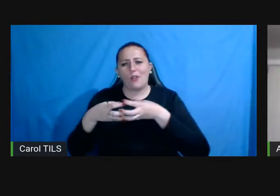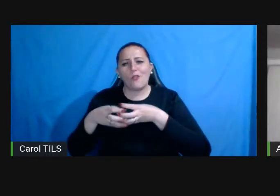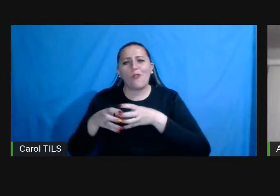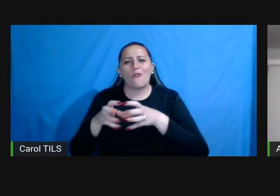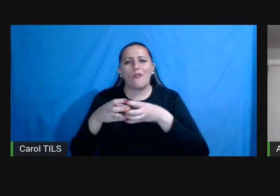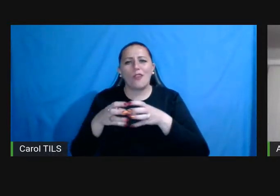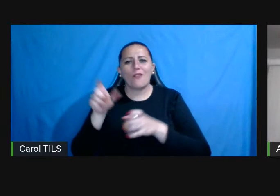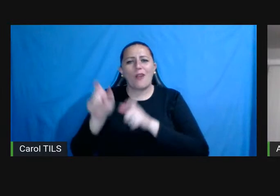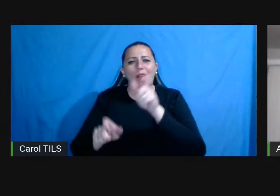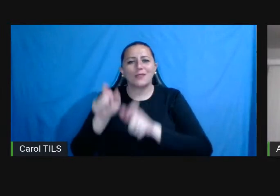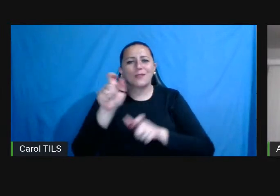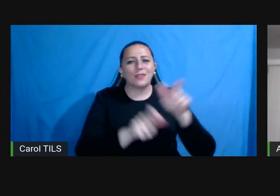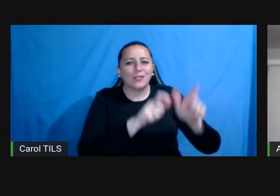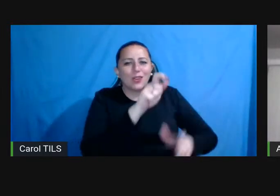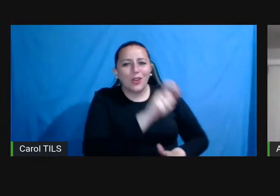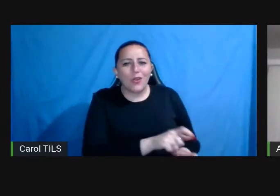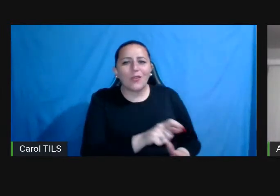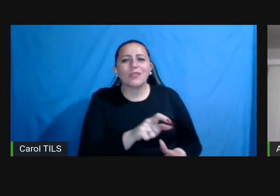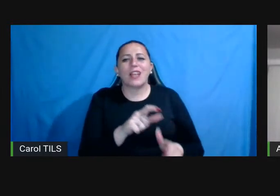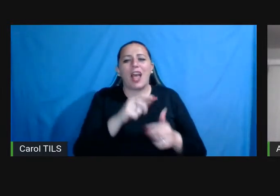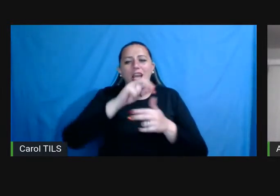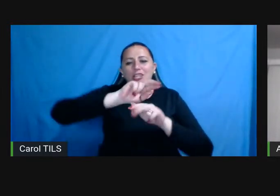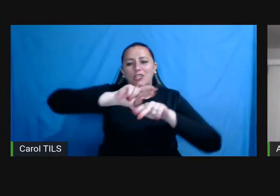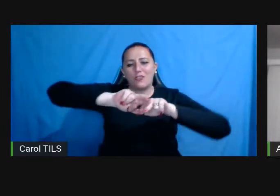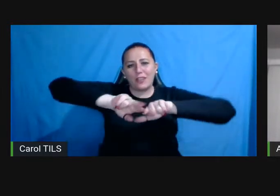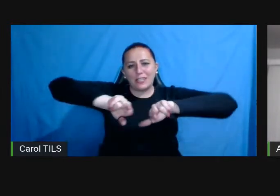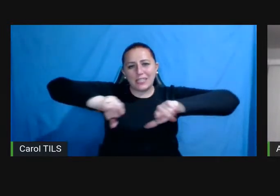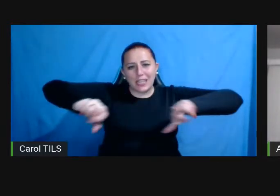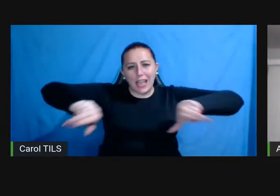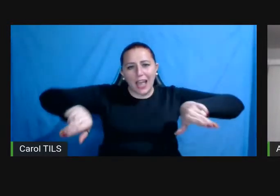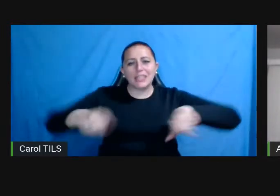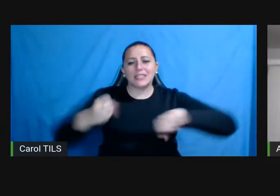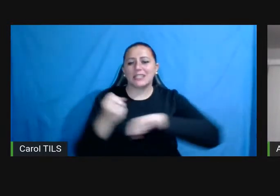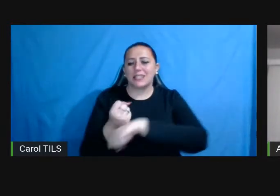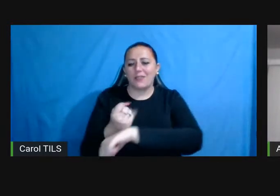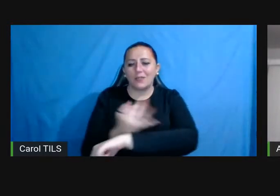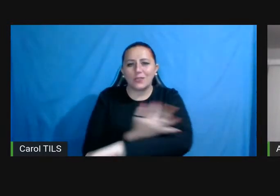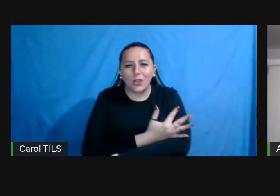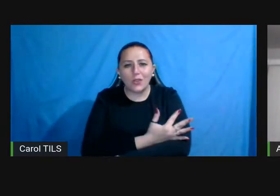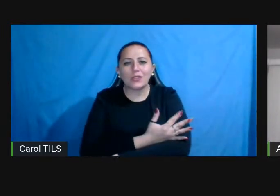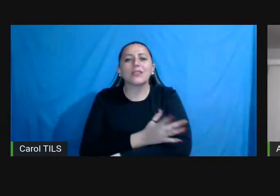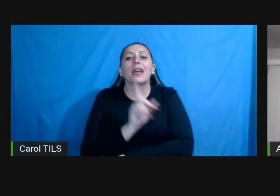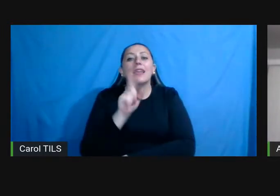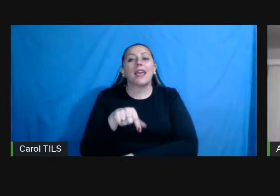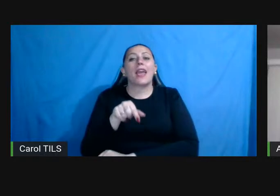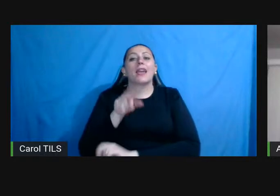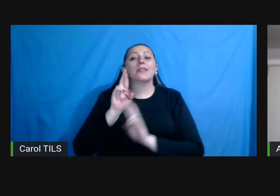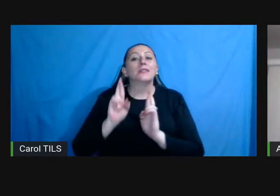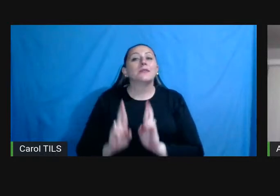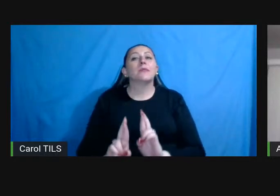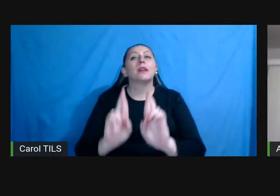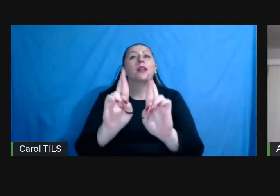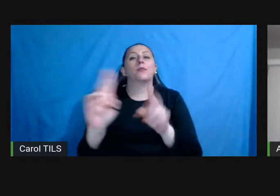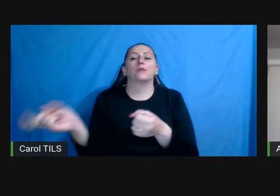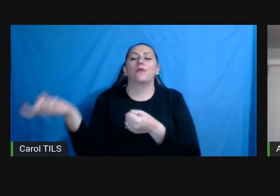pessoas, que a diversidade, as emoções, e é isso que esperamos nesse retorno. Então, sintam-se